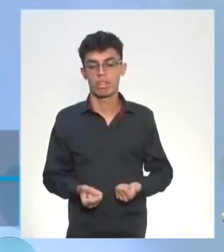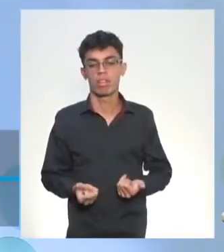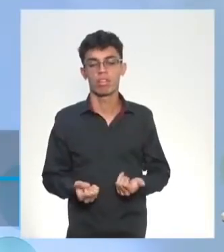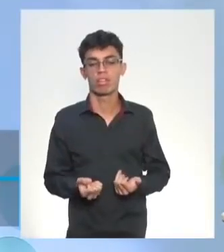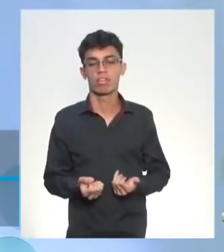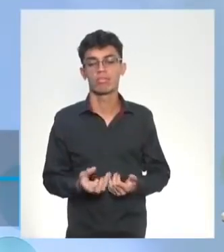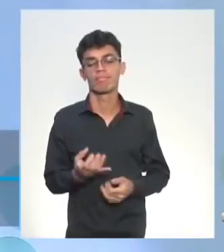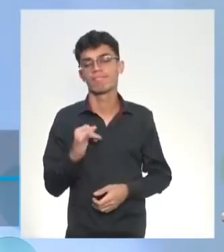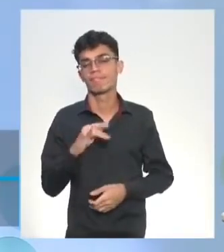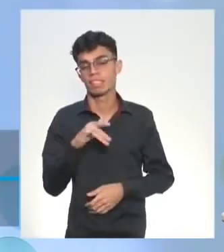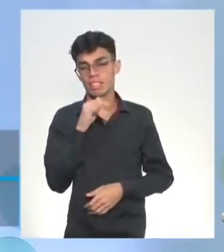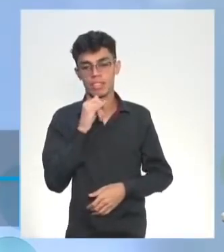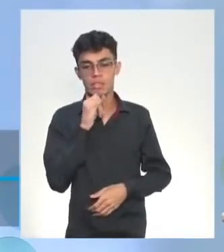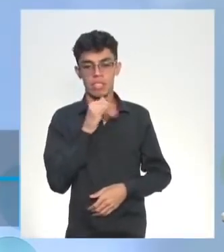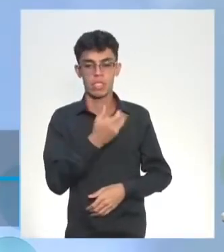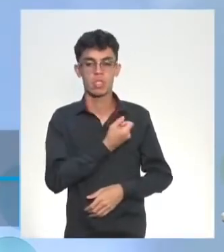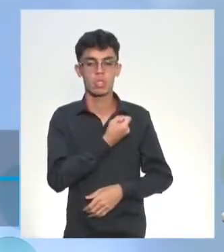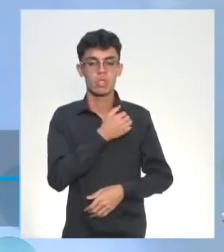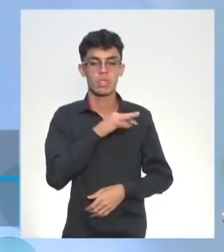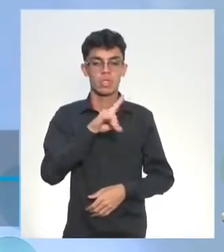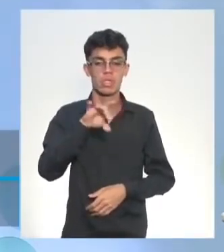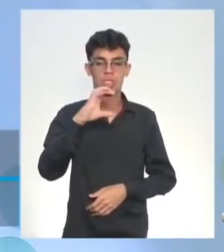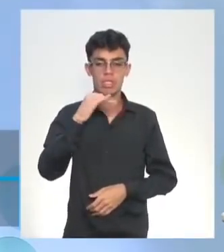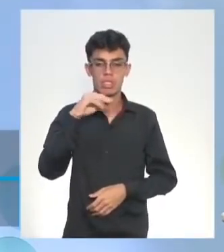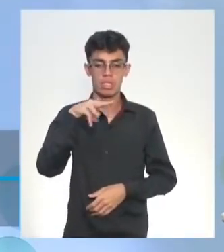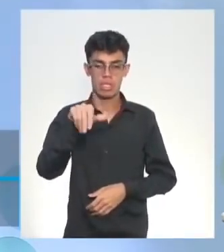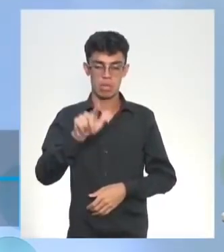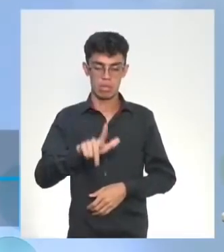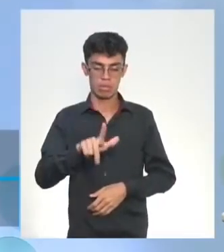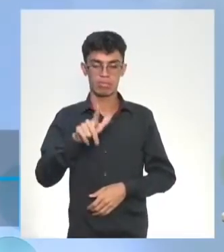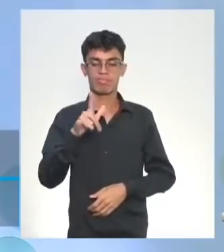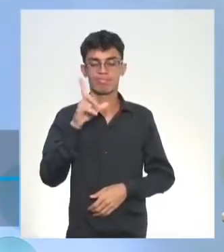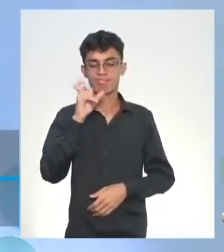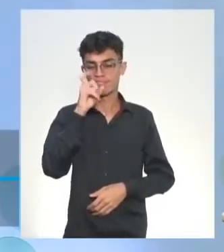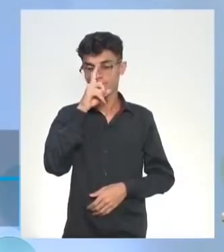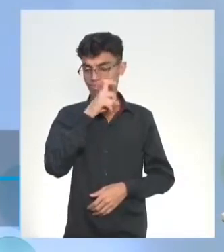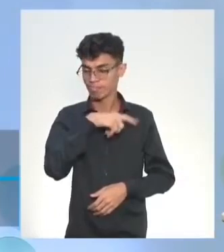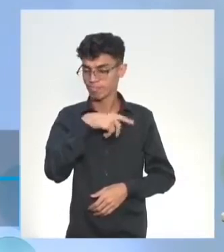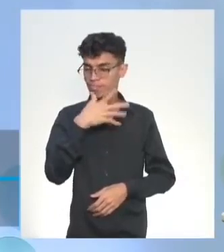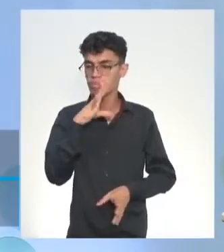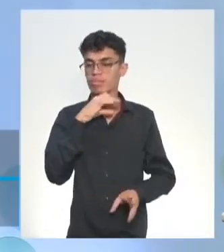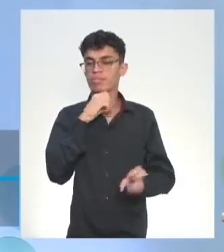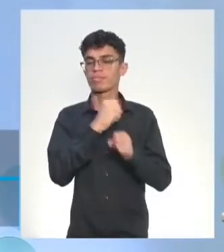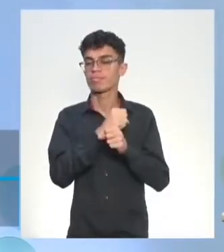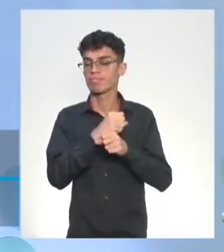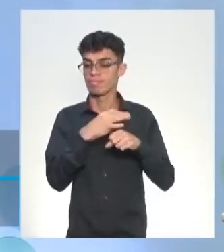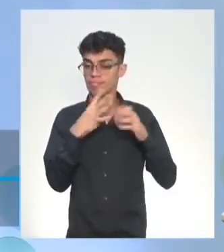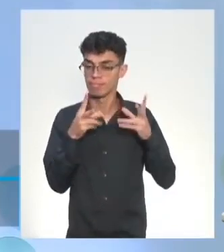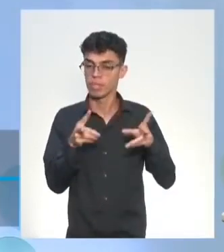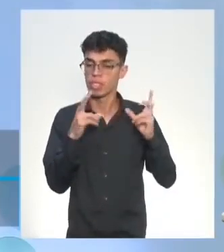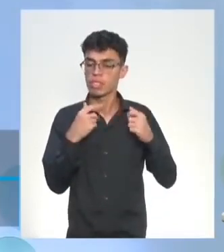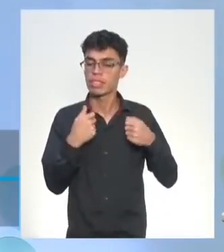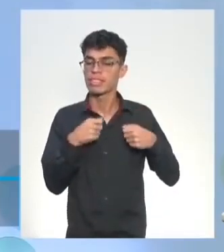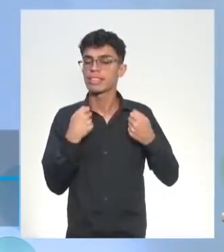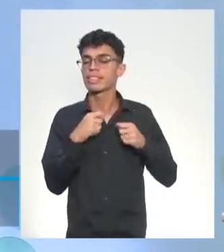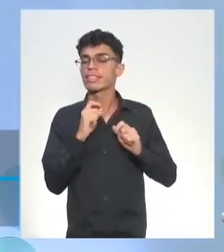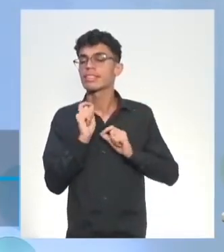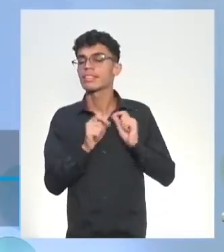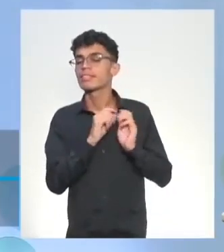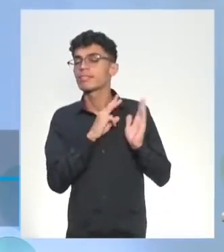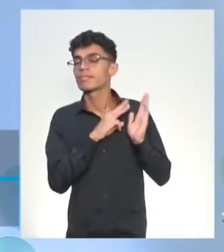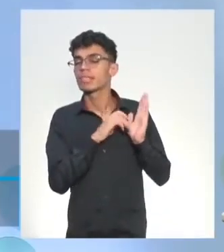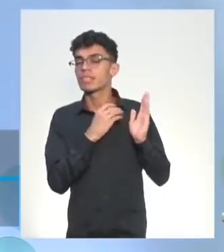mais, e se ele, por exemplo, for um número decimal, é mais difícil de contar. Então, surge aí a necessidade da gente criar um